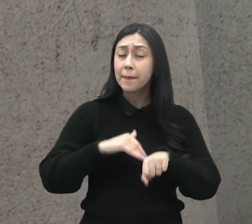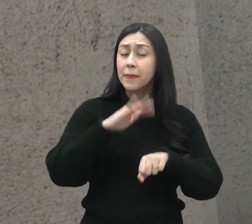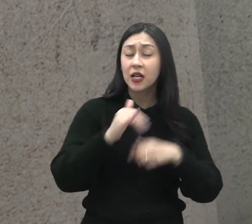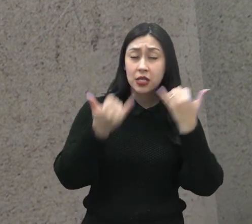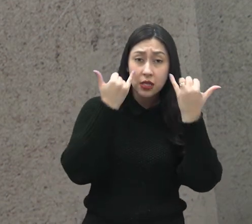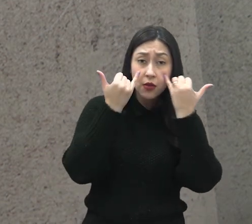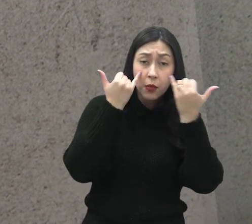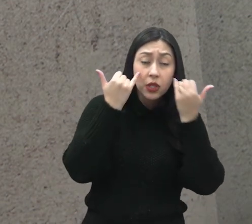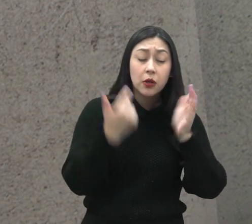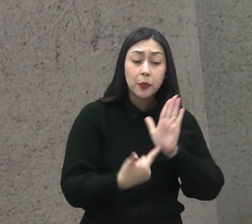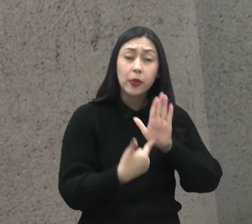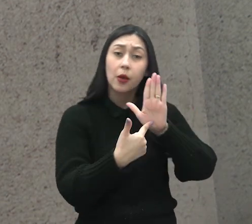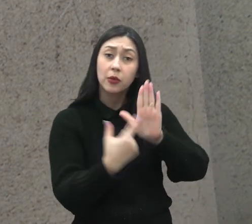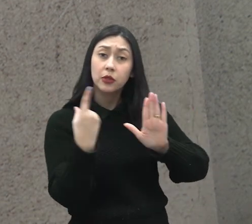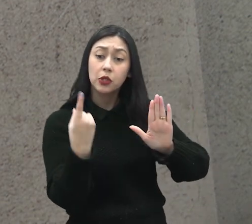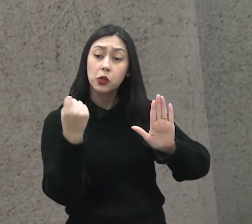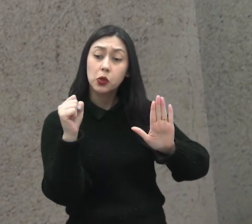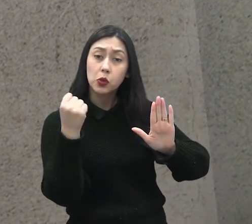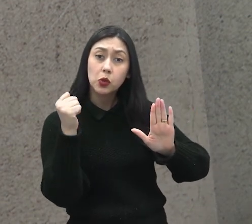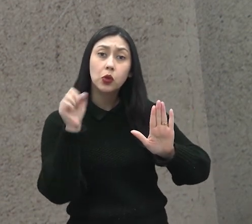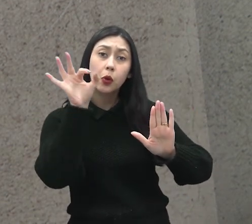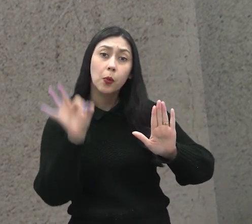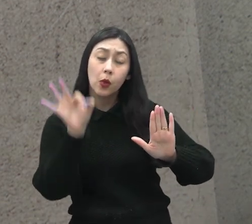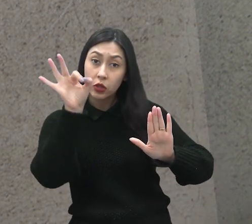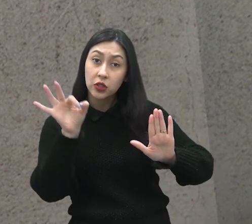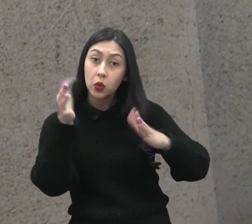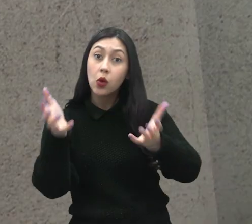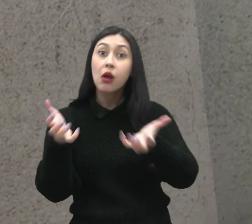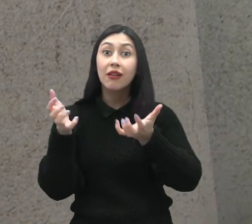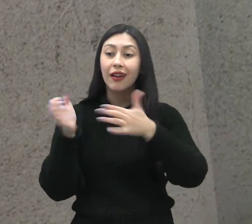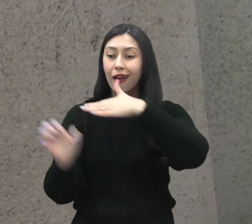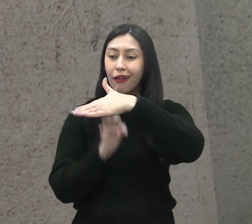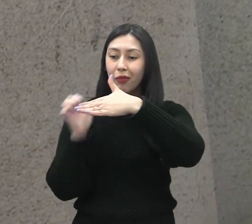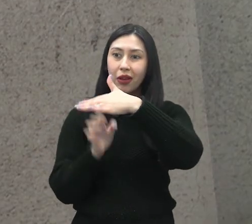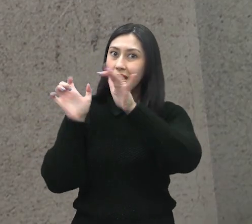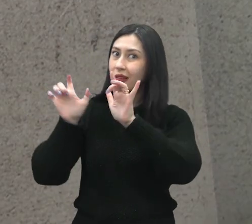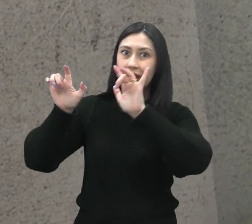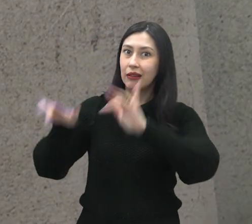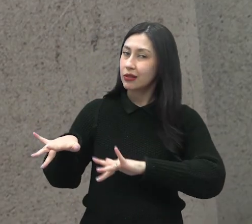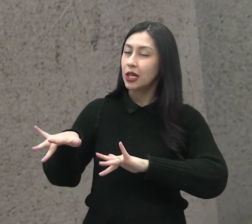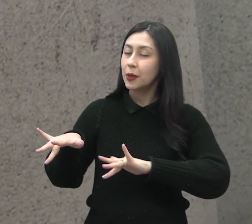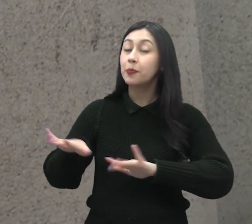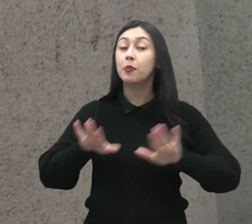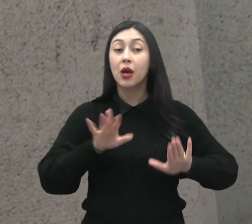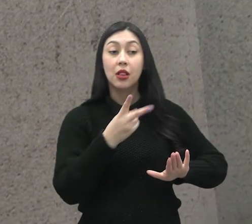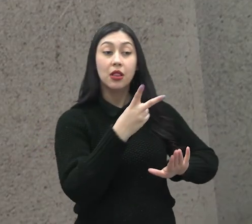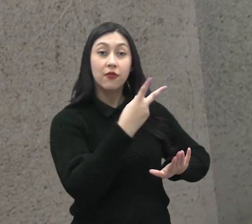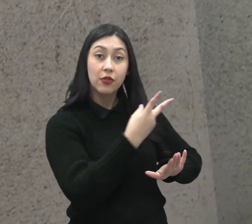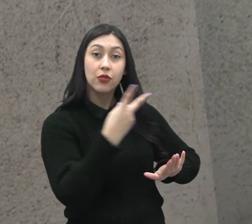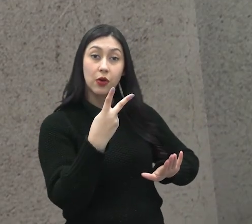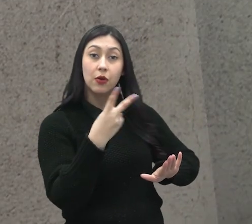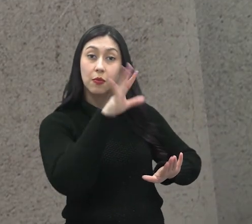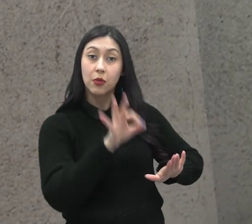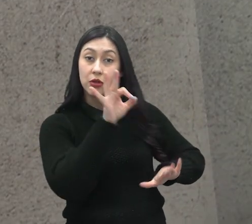pesquisa, gente, aponta que 18% dos trabalhadores ouvidos querem sair da empresa atual e outros